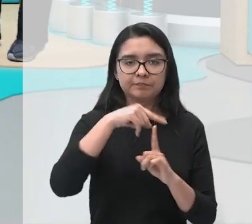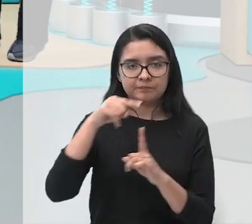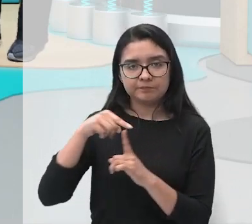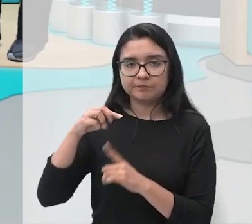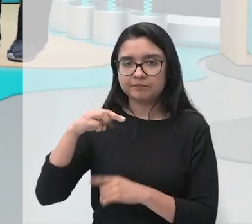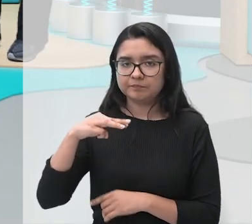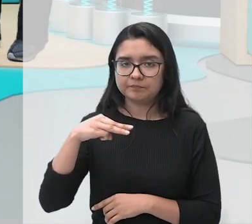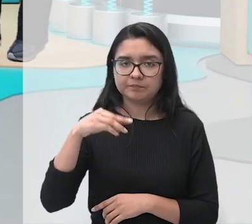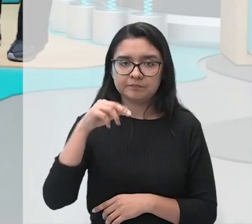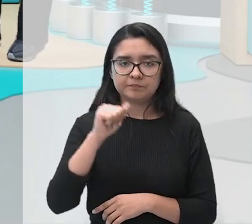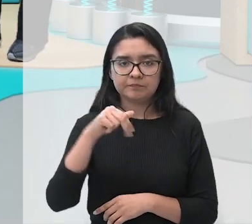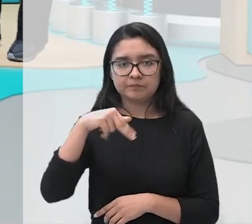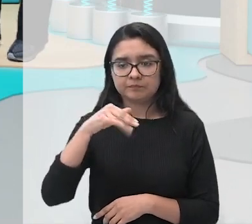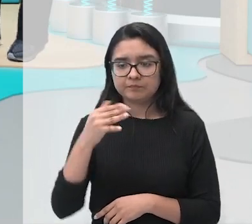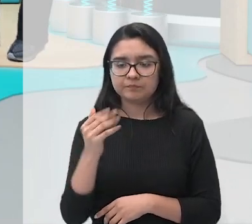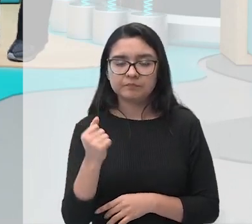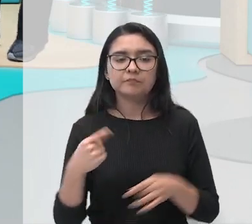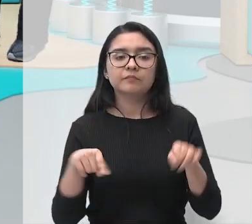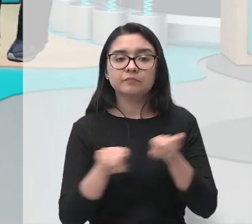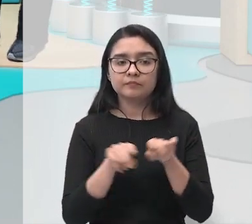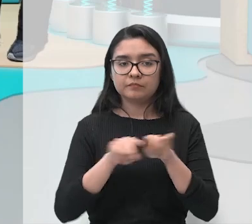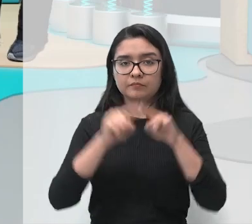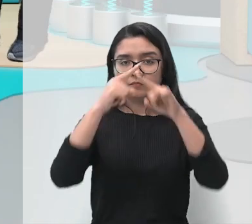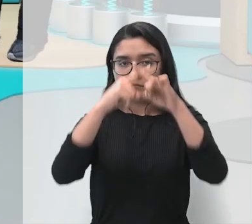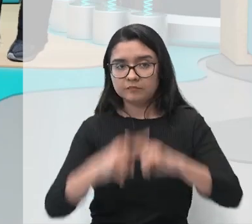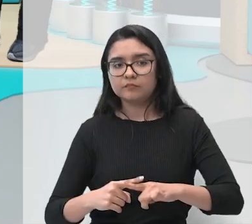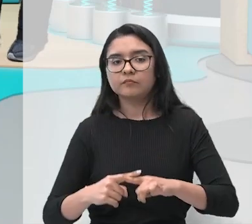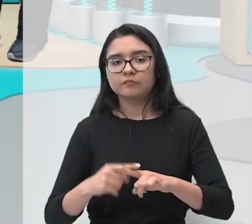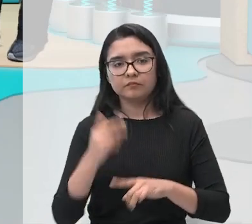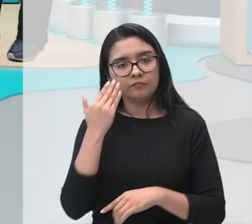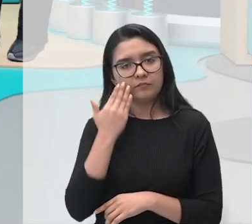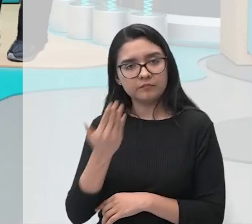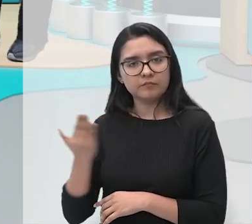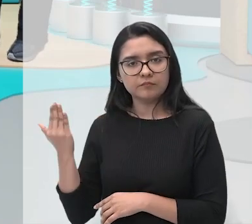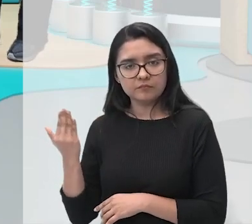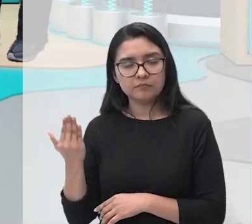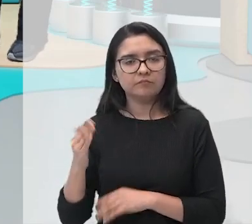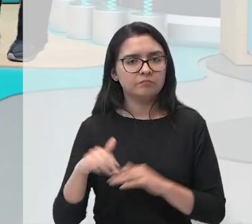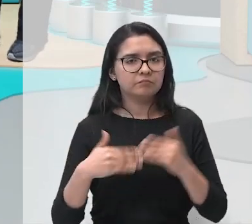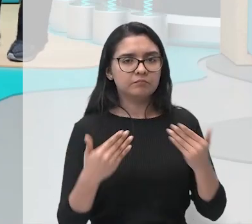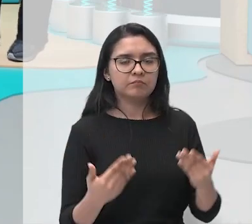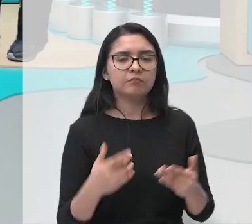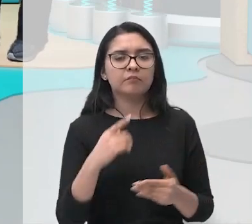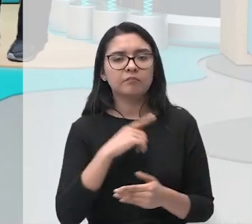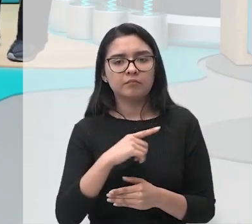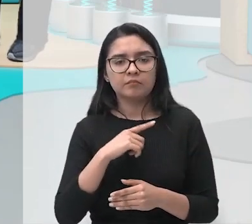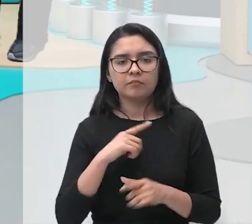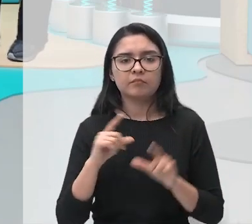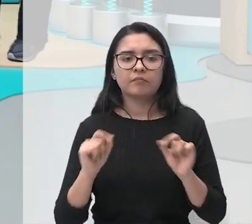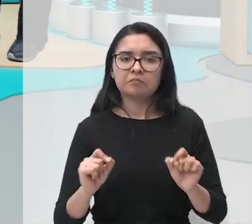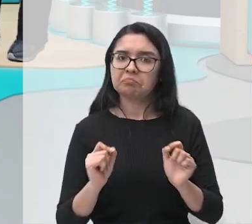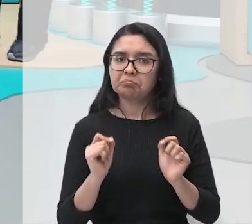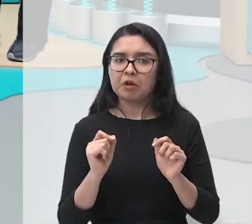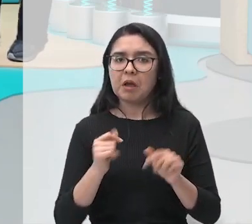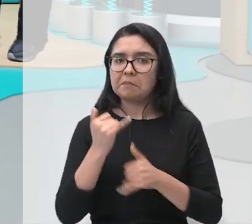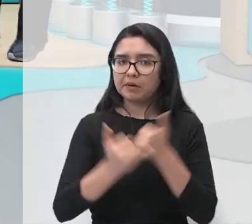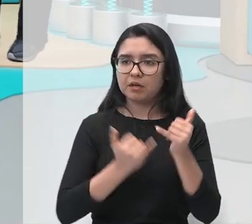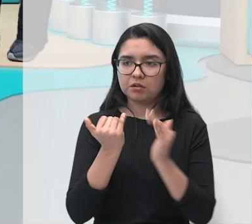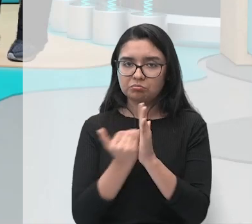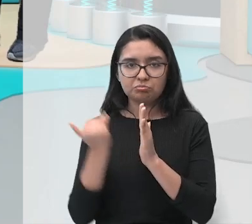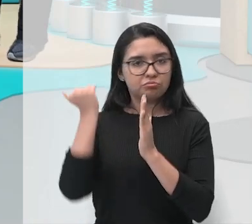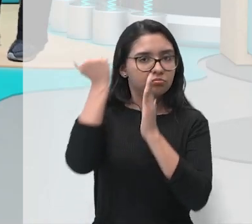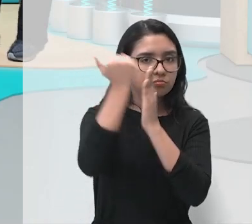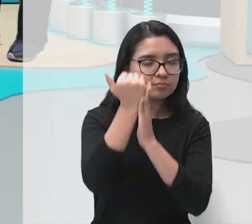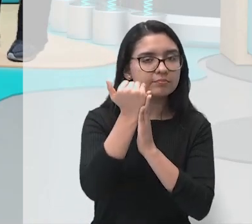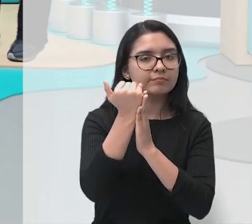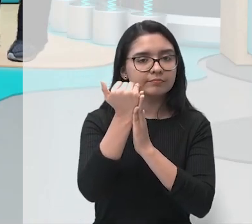e conhecemos aqui o campeonato, né, o World Chase Tag, e viu que ele eleva a brincadeira de manja,